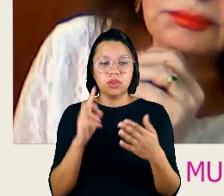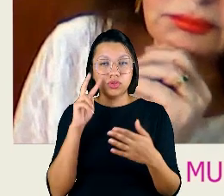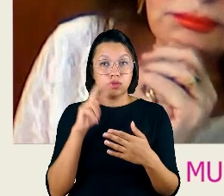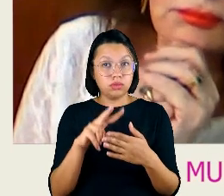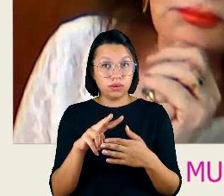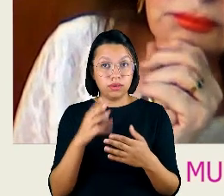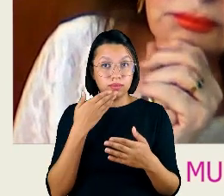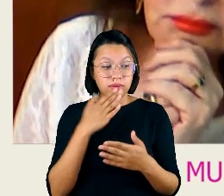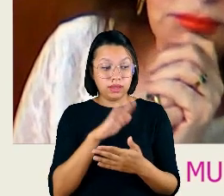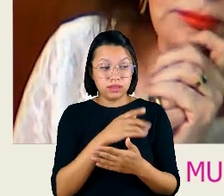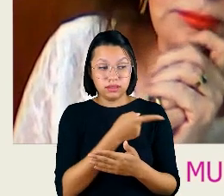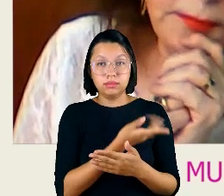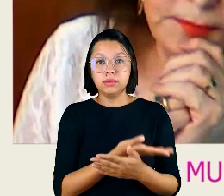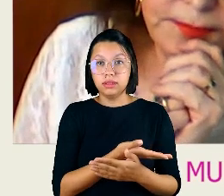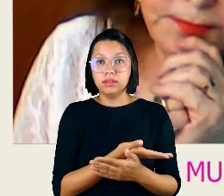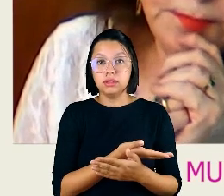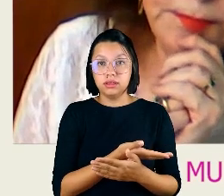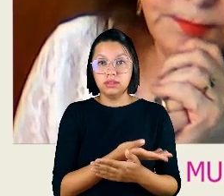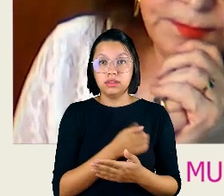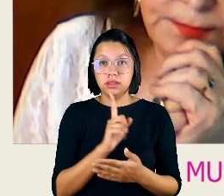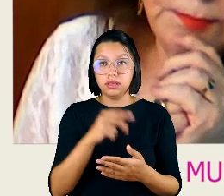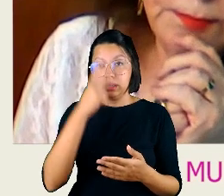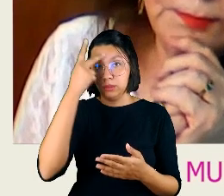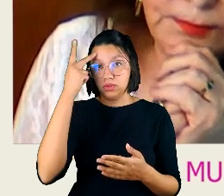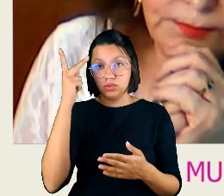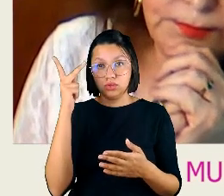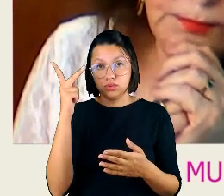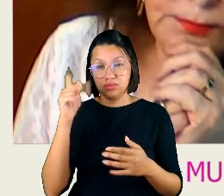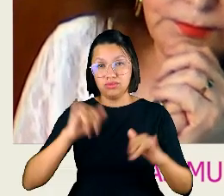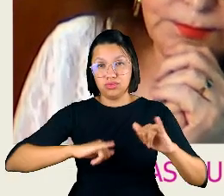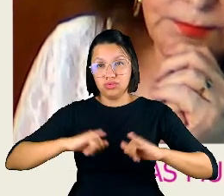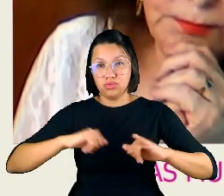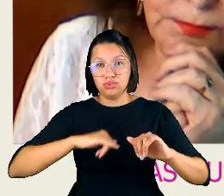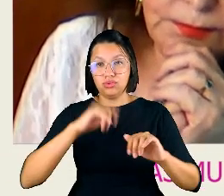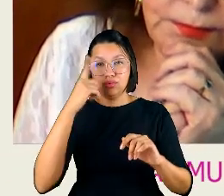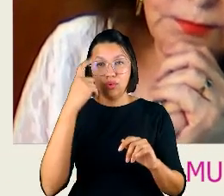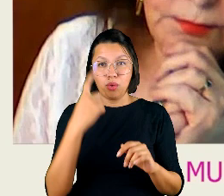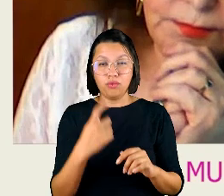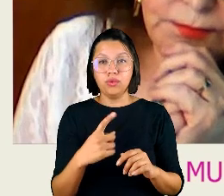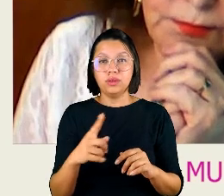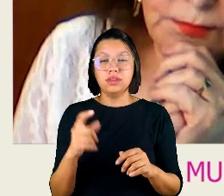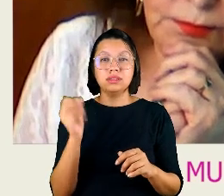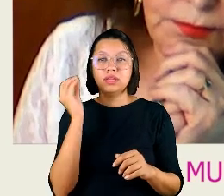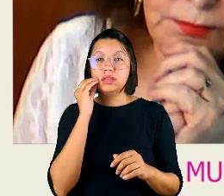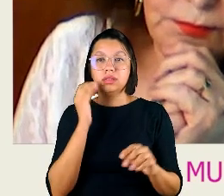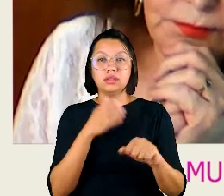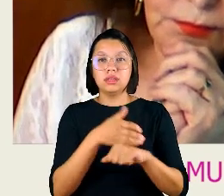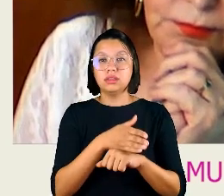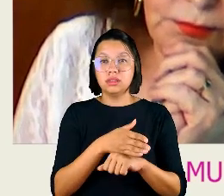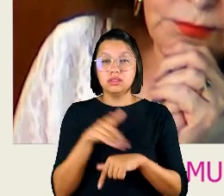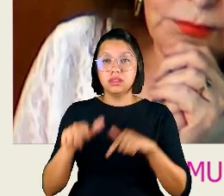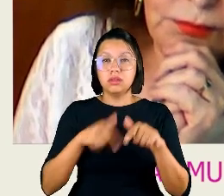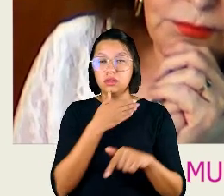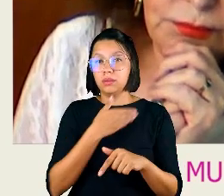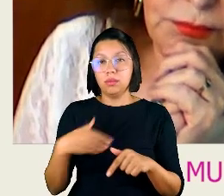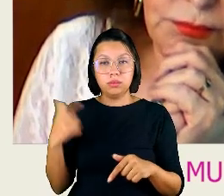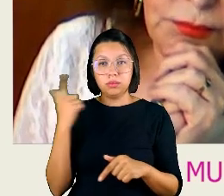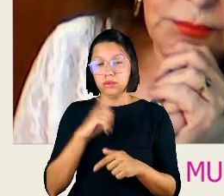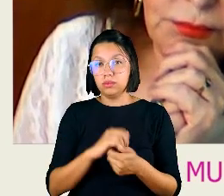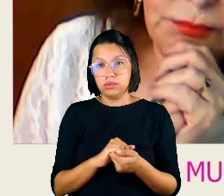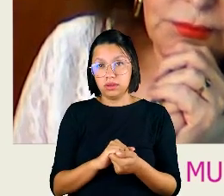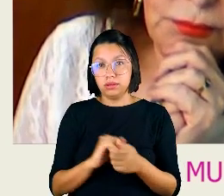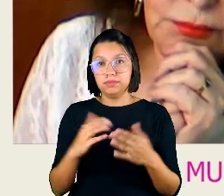que é a pessoa que sofreu a violência e que, né, está tentando acessar um serviço público e não consegue. Então, de novo,